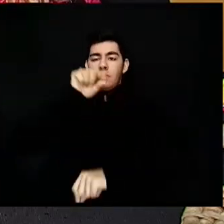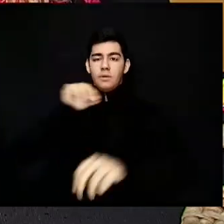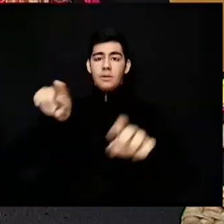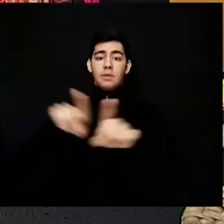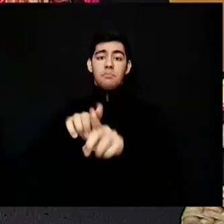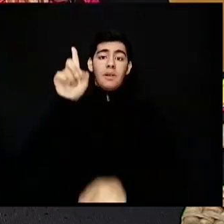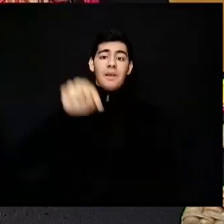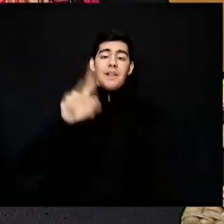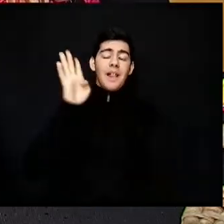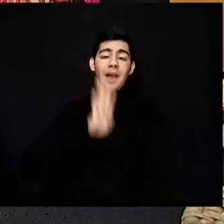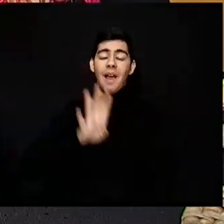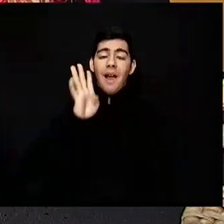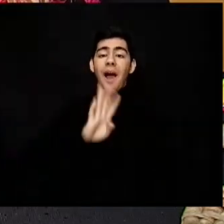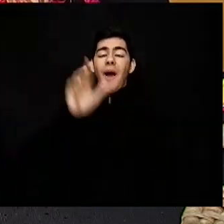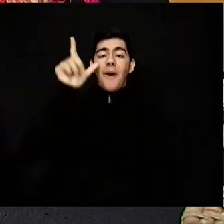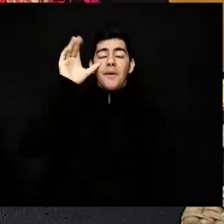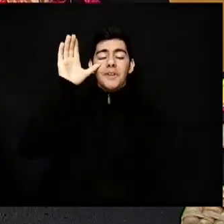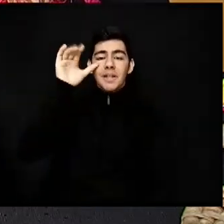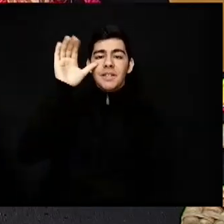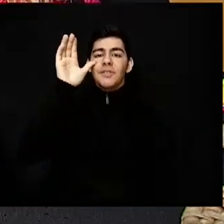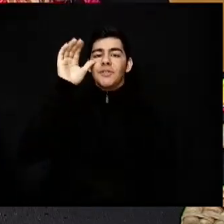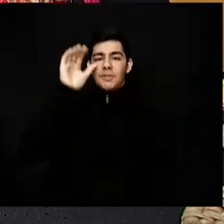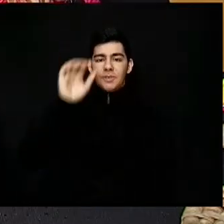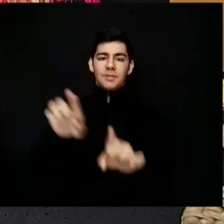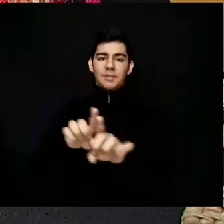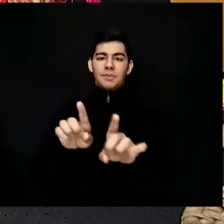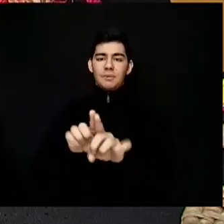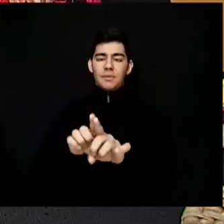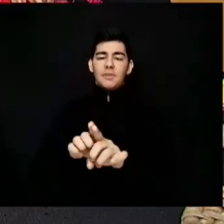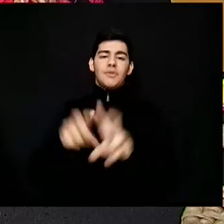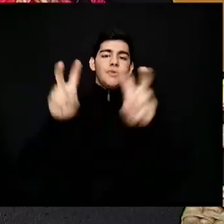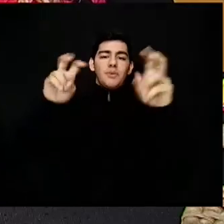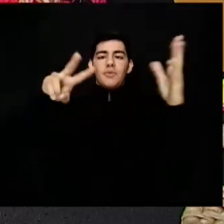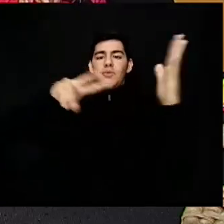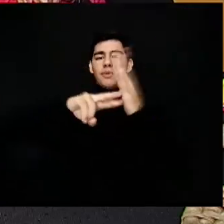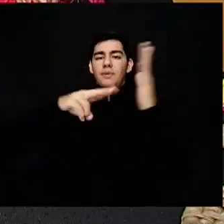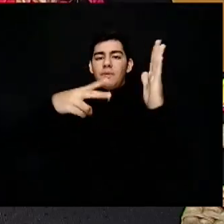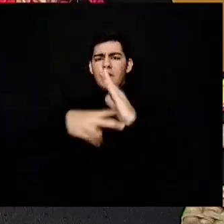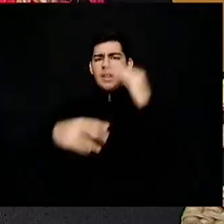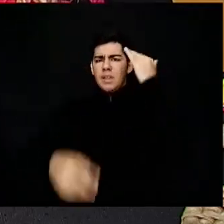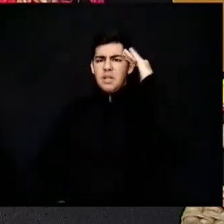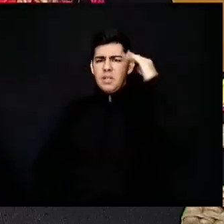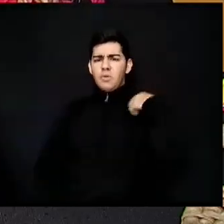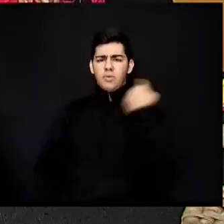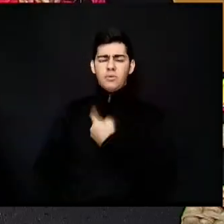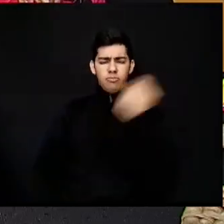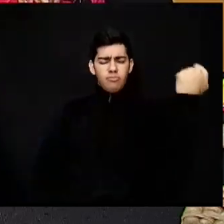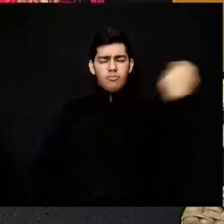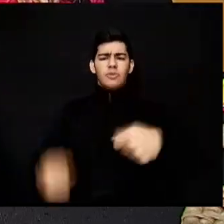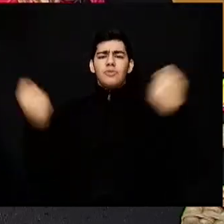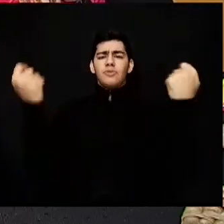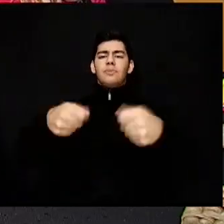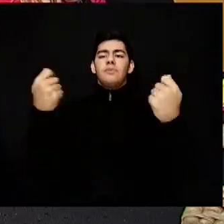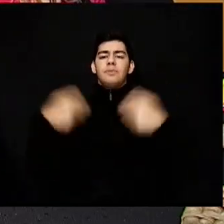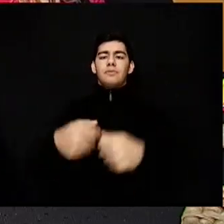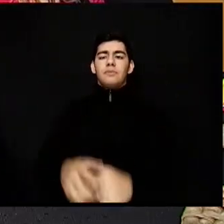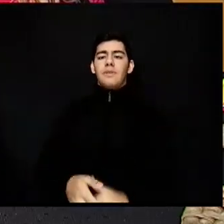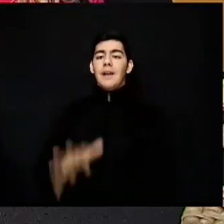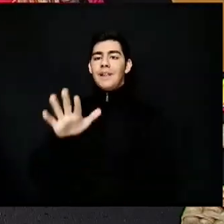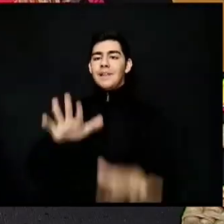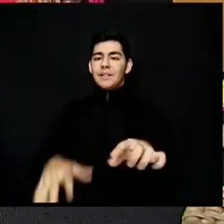né? Com um significado, né? Sim. Como você disse, tá usando uma